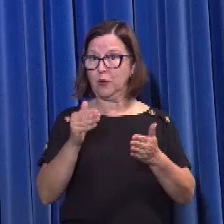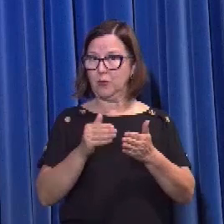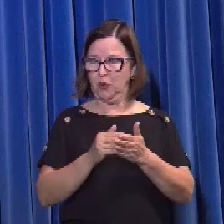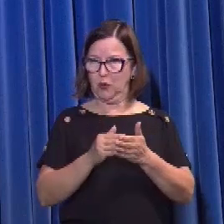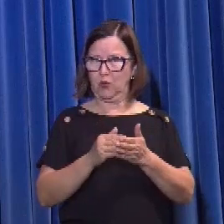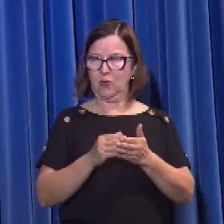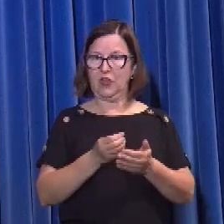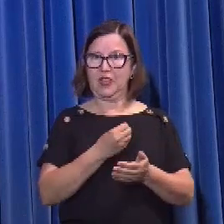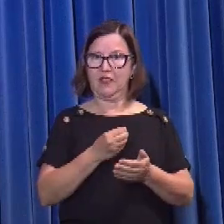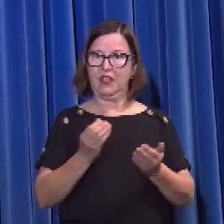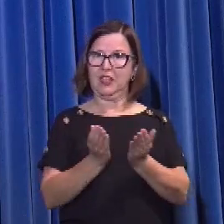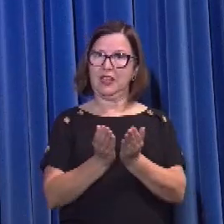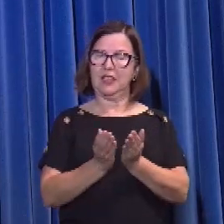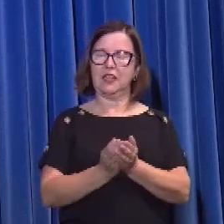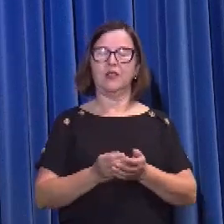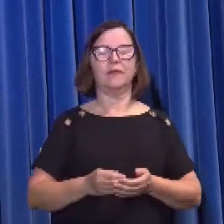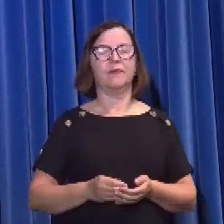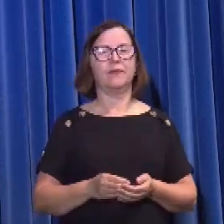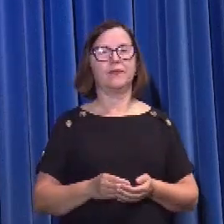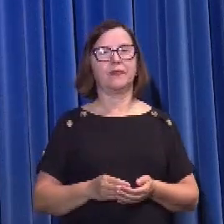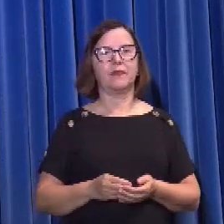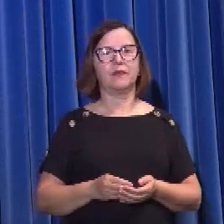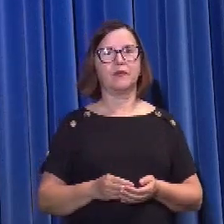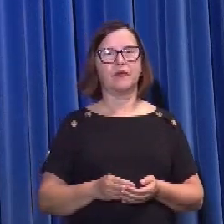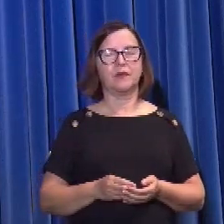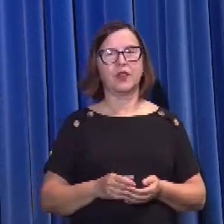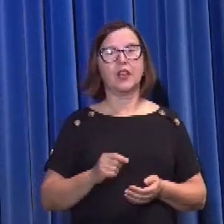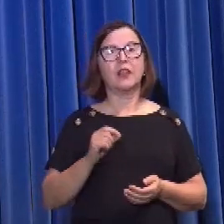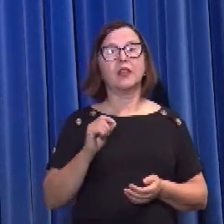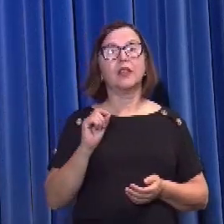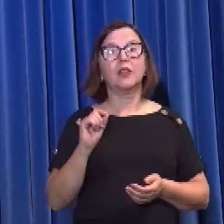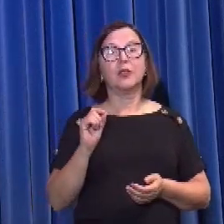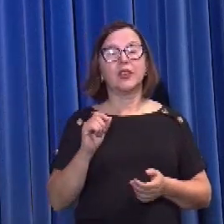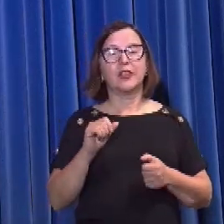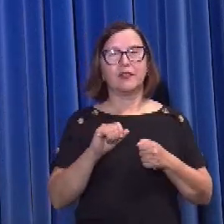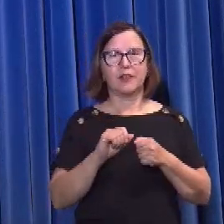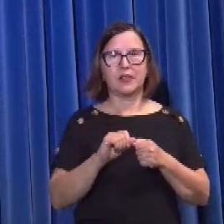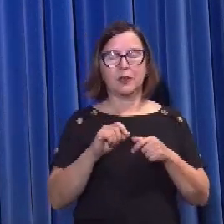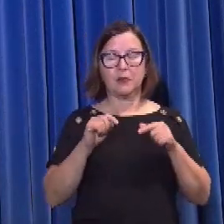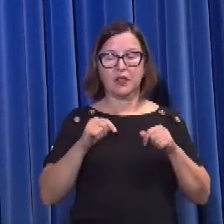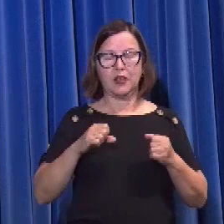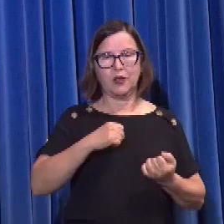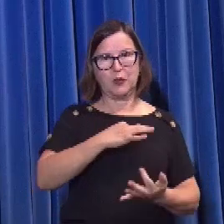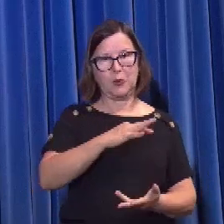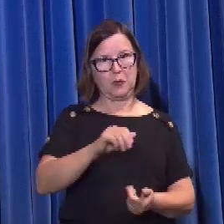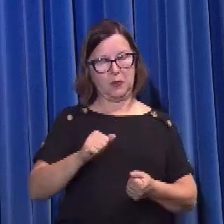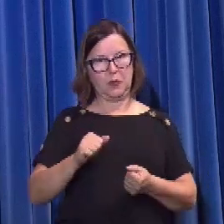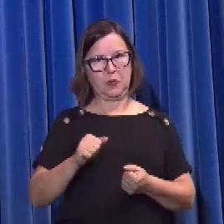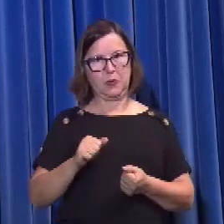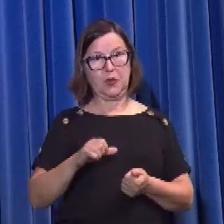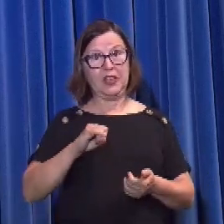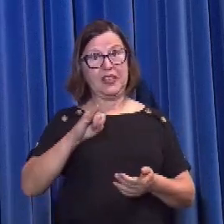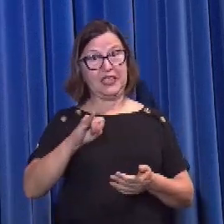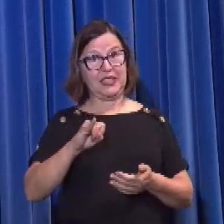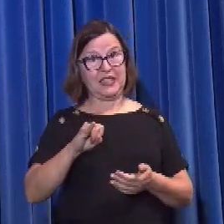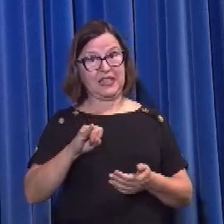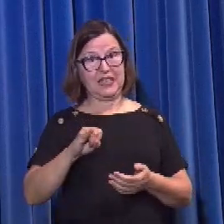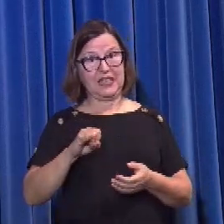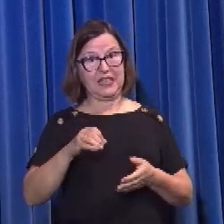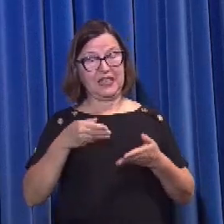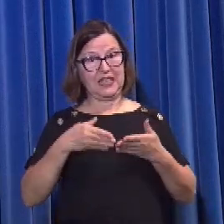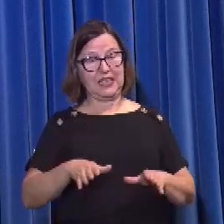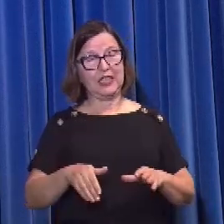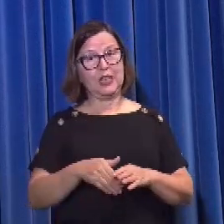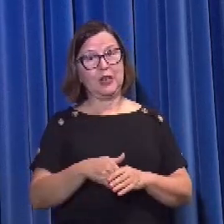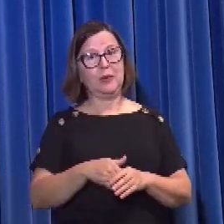Como reagimos a este mundo caótico onde vivemos, sendo novos nascidos? Esse é o grande desafio.